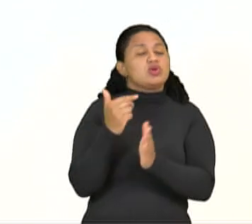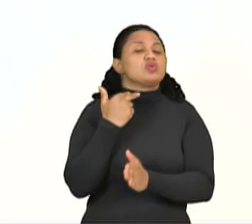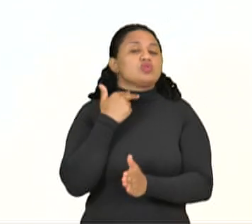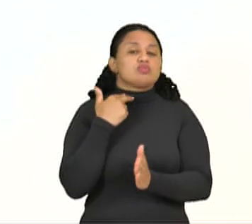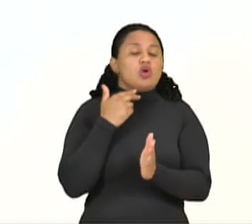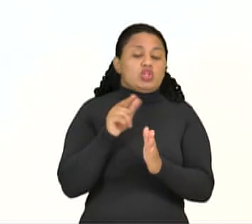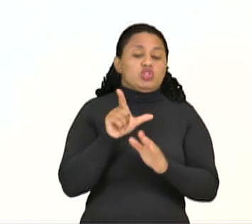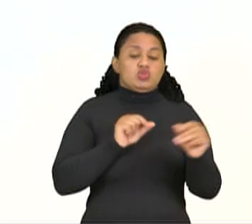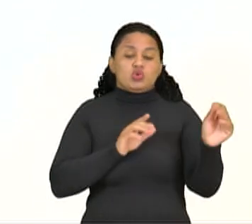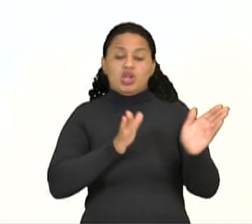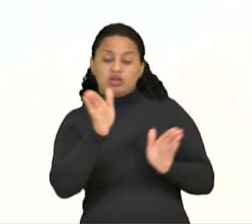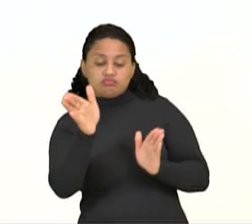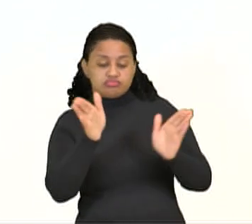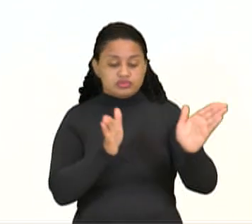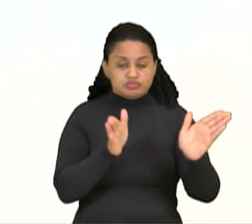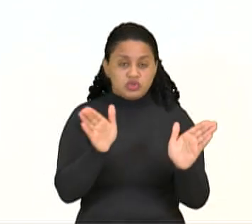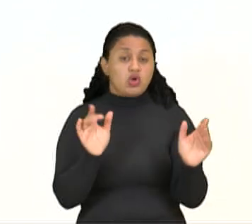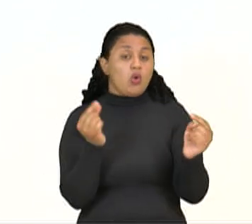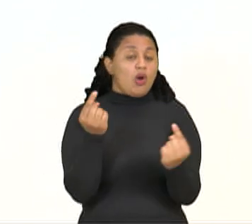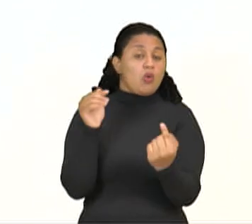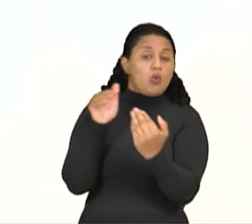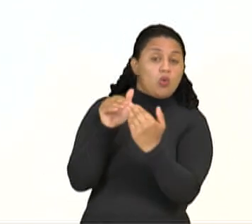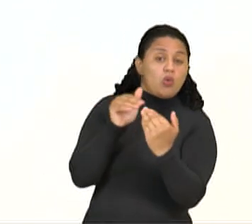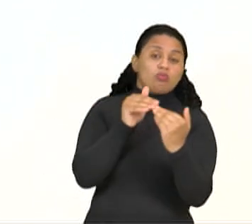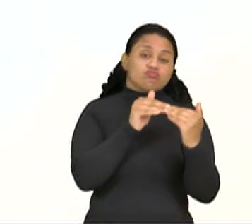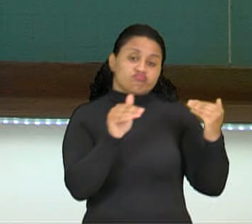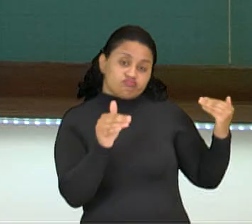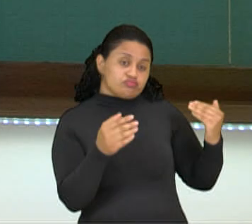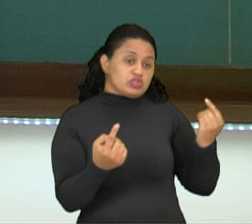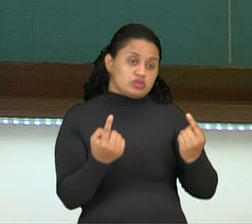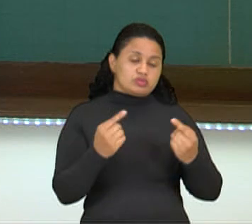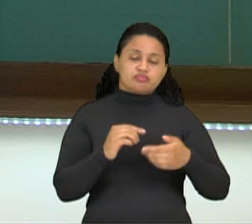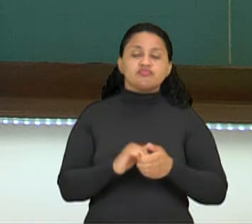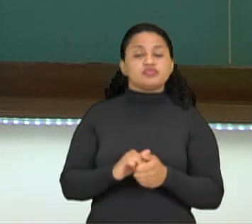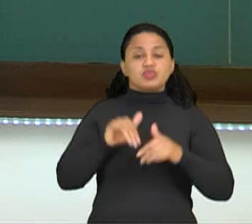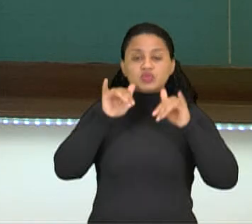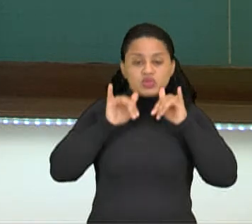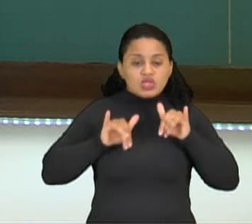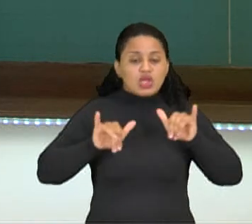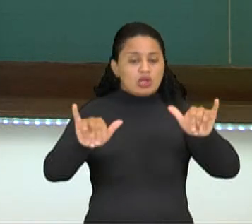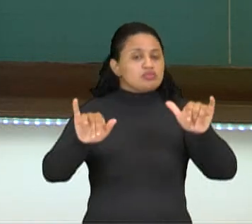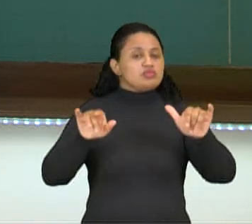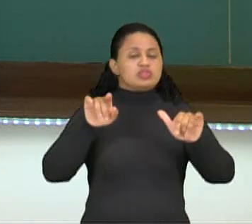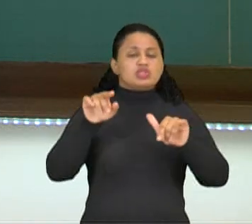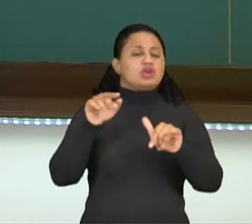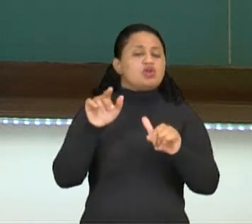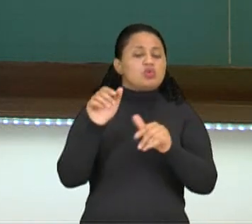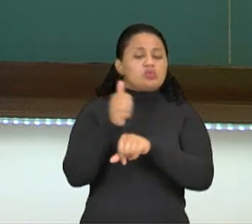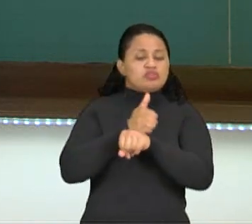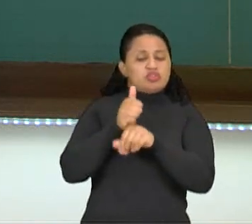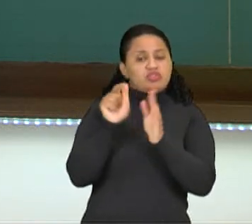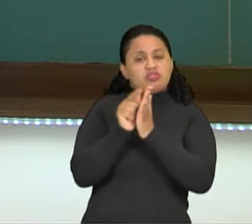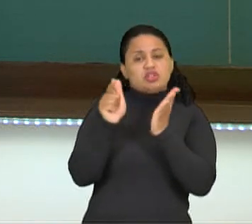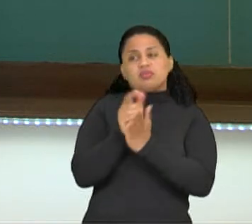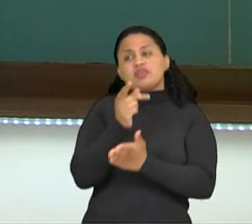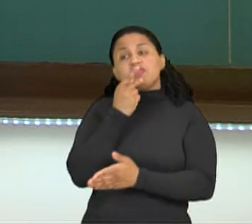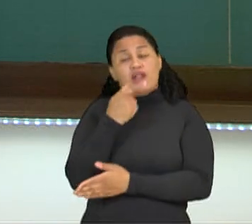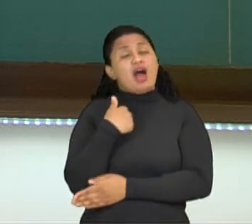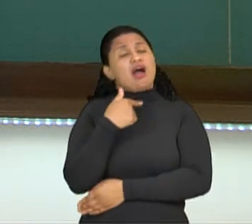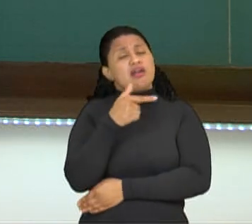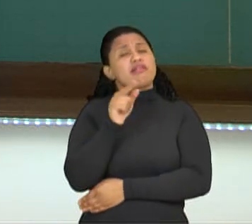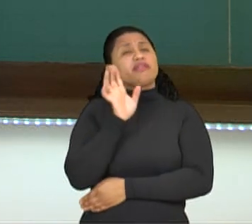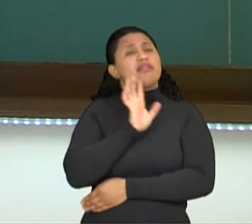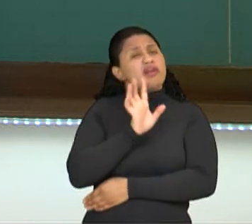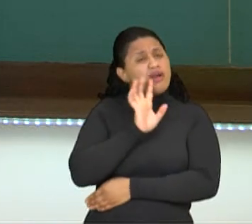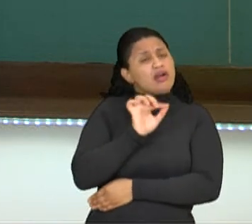tomar partido ao apresentá-los. Vamos dar uma notícia. Né? Você não pode, o jornalista não pode dizer, ai, que beleza que isso